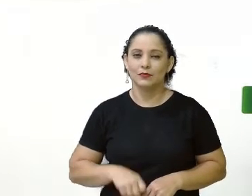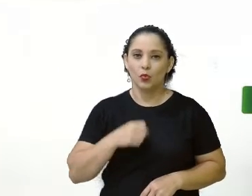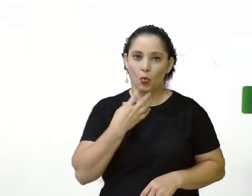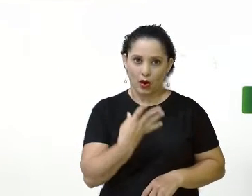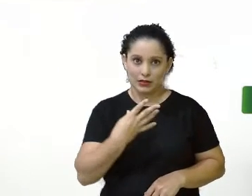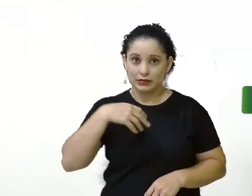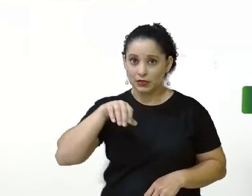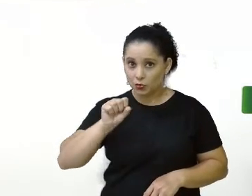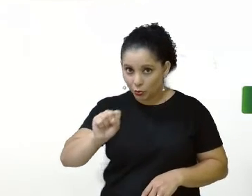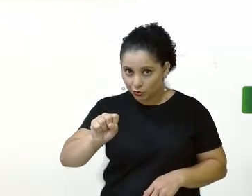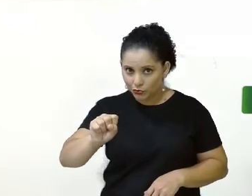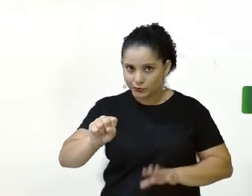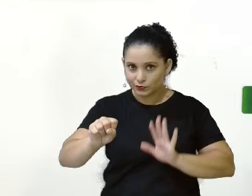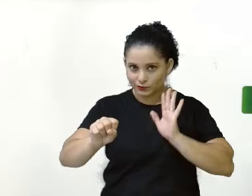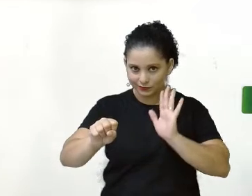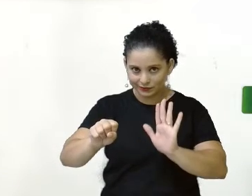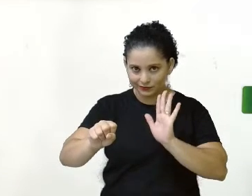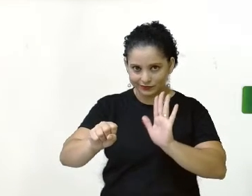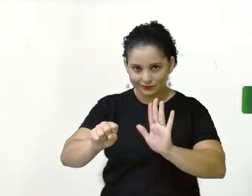48.